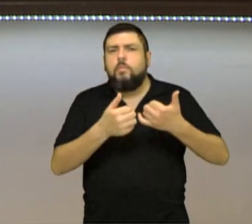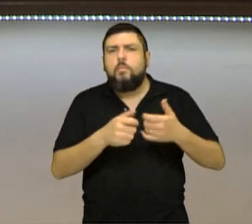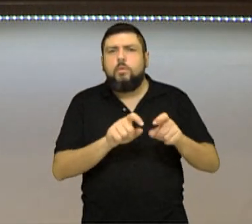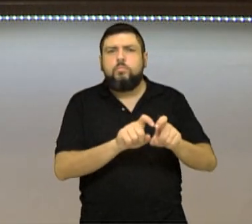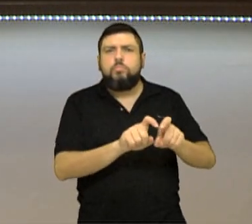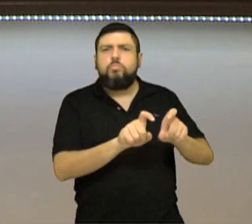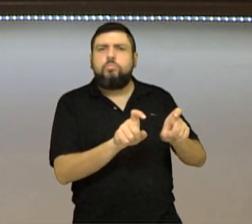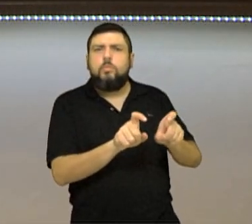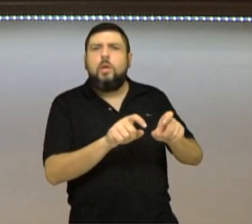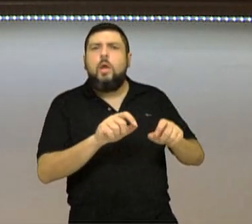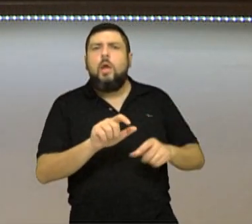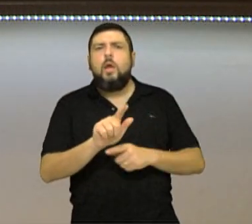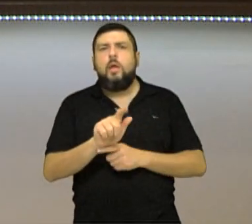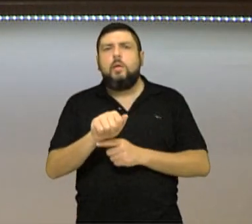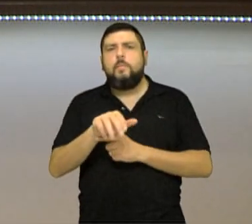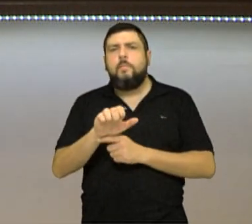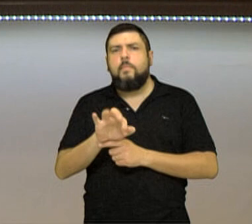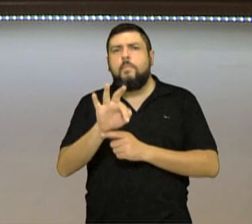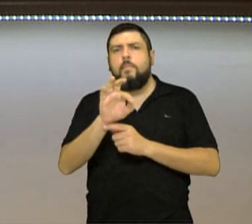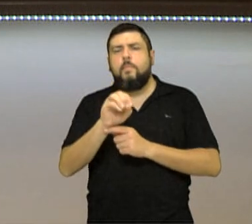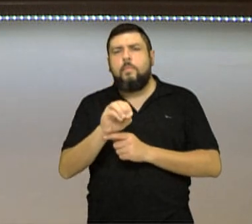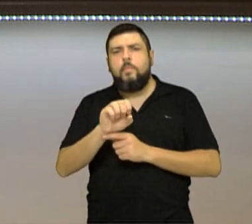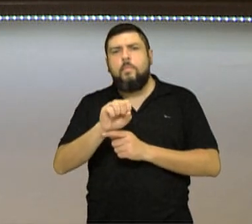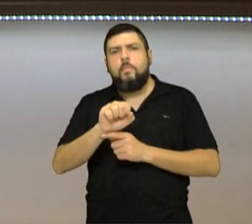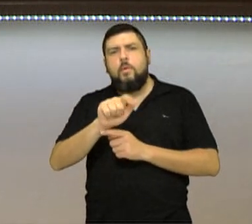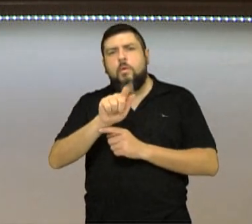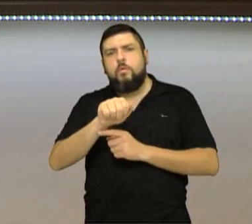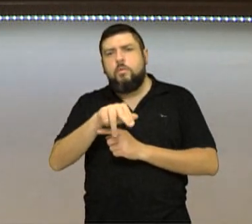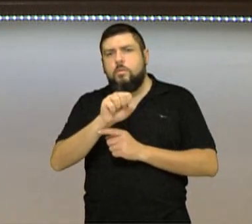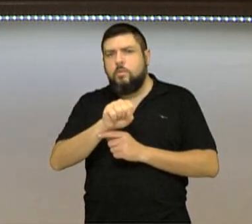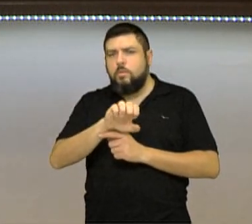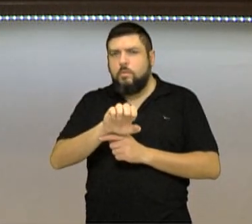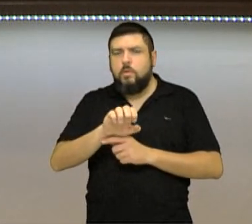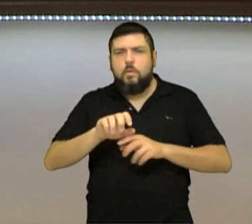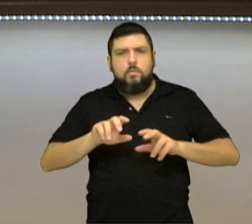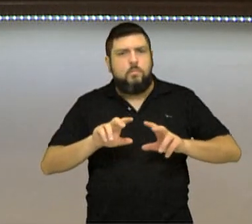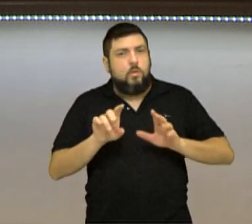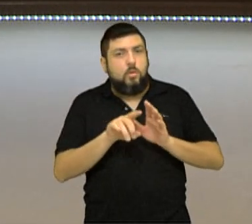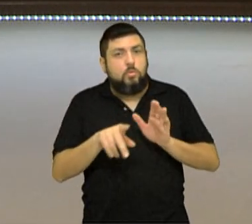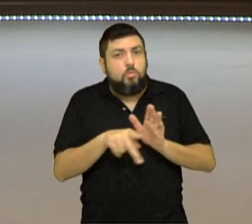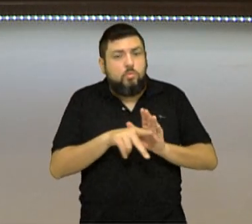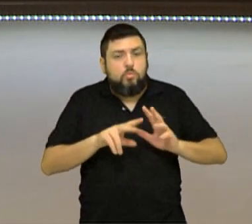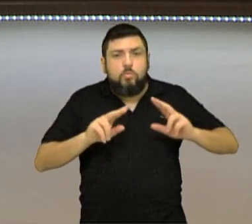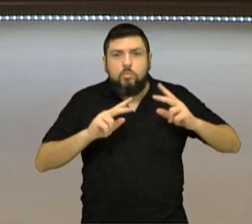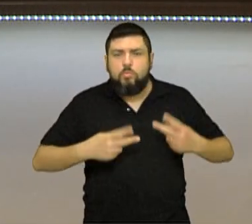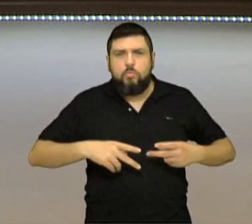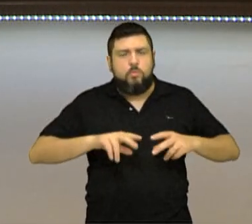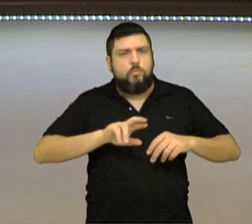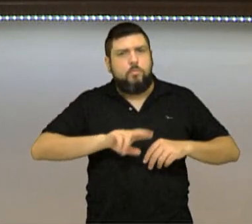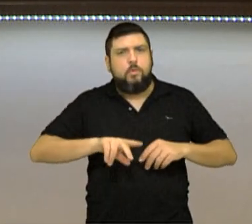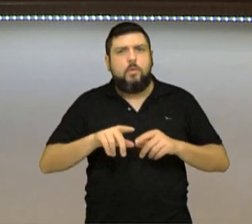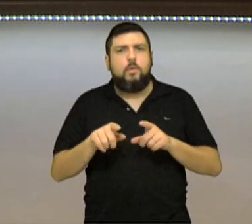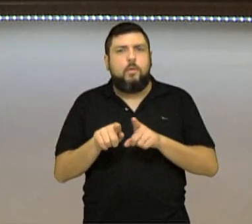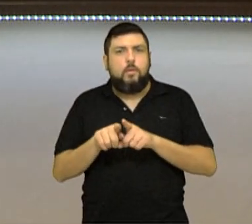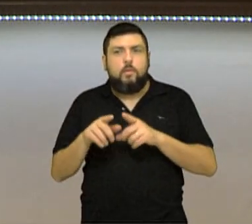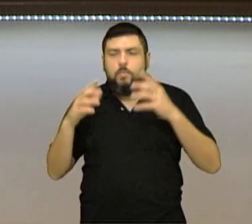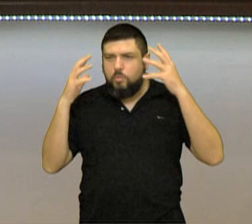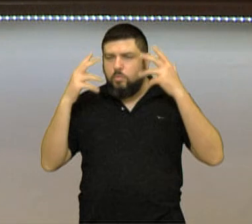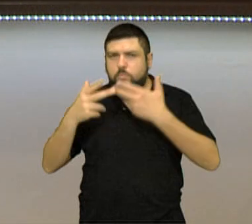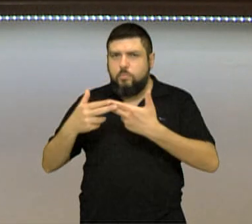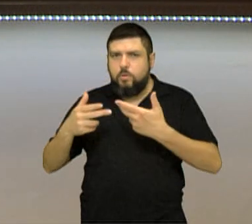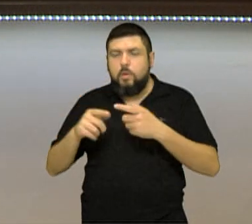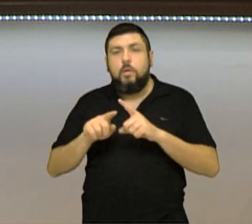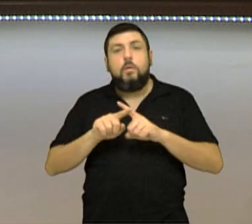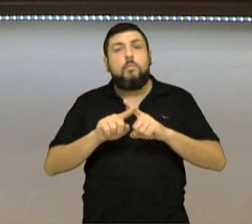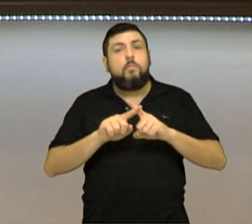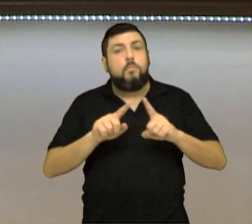também pode estender também para outros organismos que não estejam apenas no reino animal. Mas a nível de ovulogênese, a gente vai focar bastante aqui